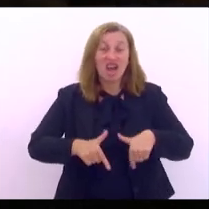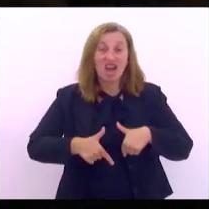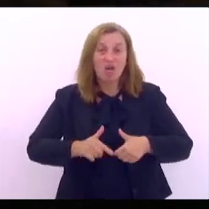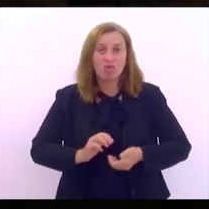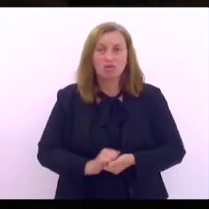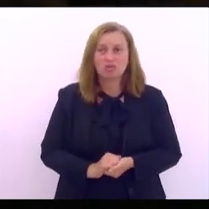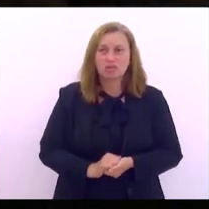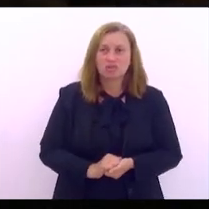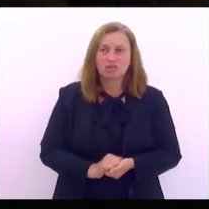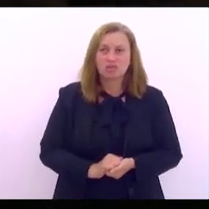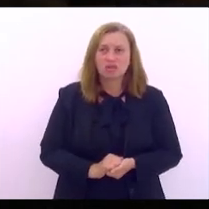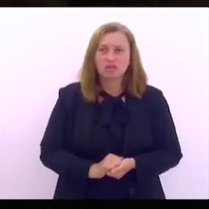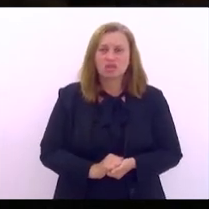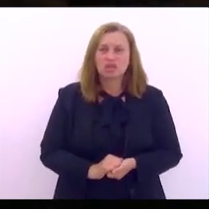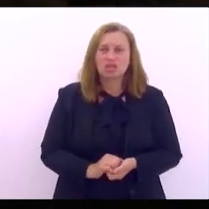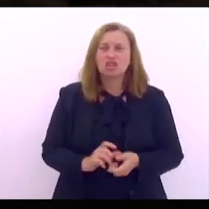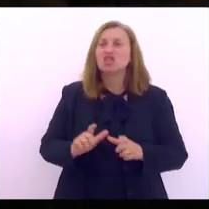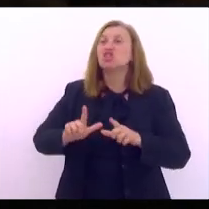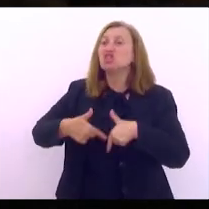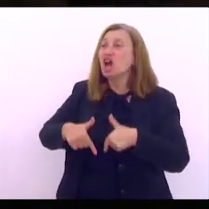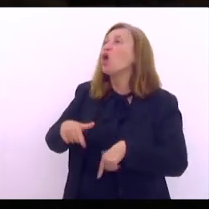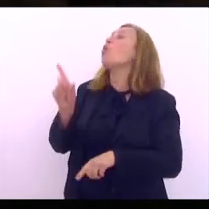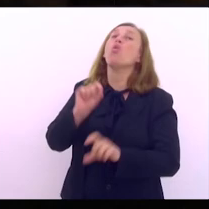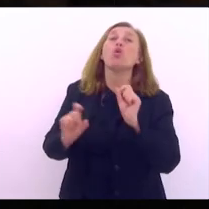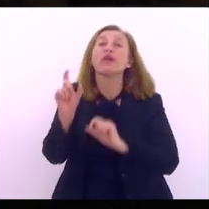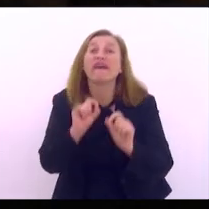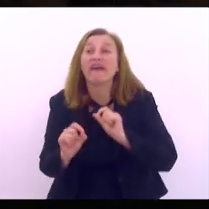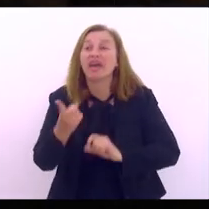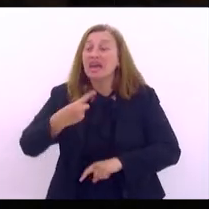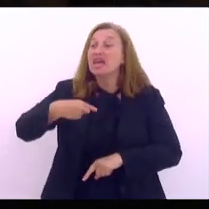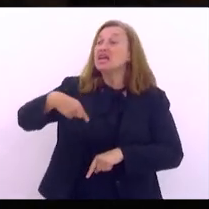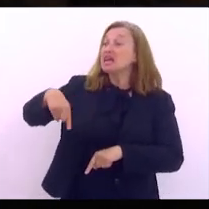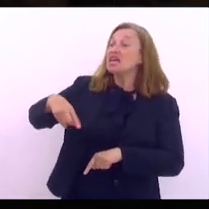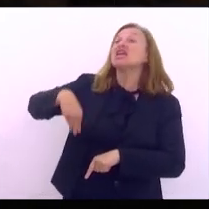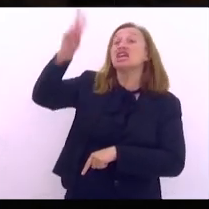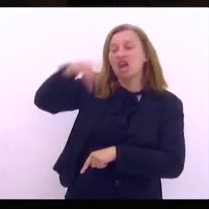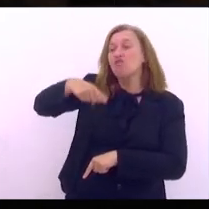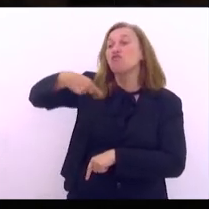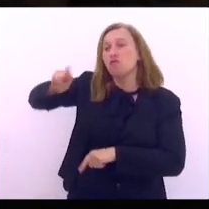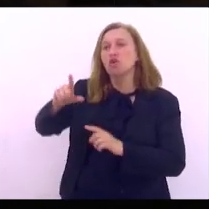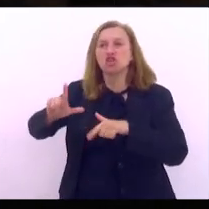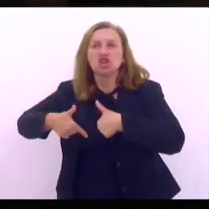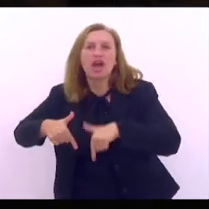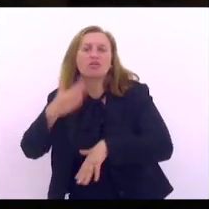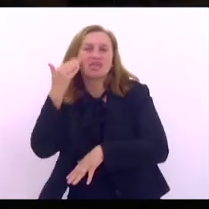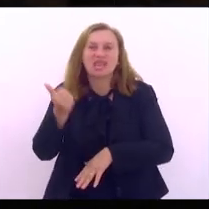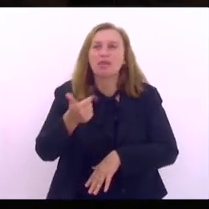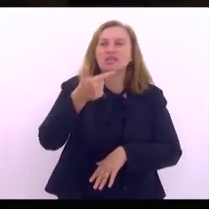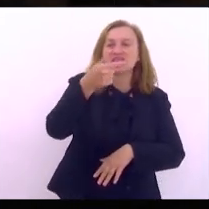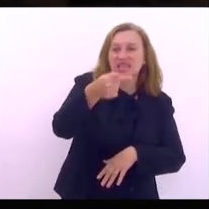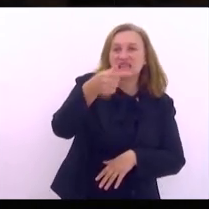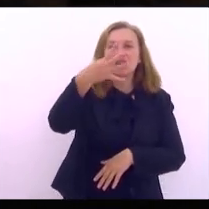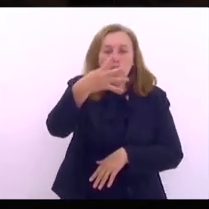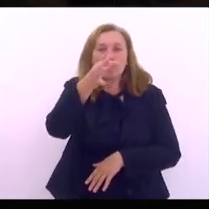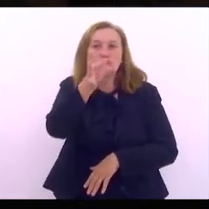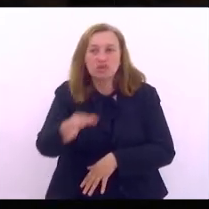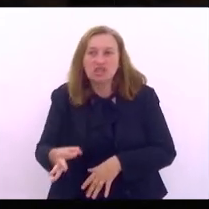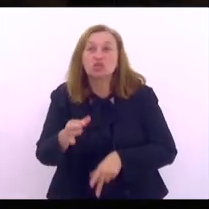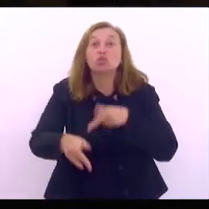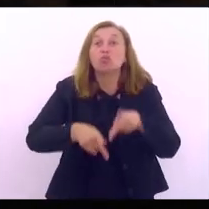Ah, mas Israel, Israel o quê? Quem esteve em Israel sabe disso. 74% da